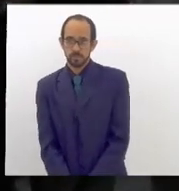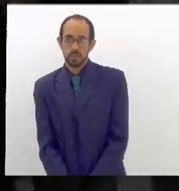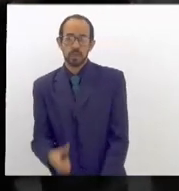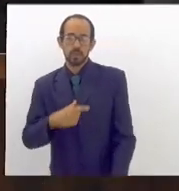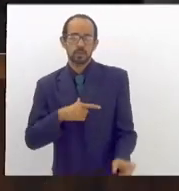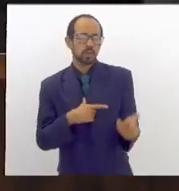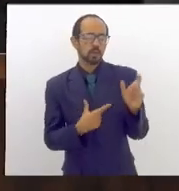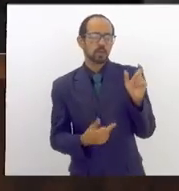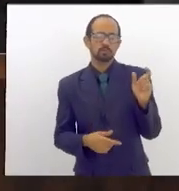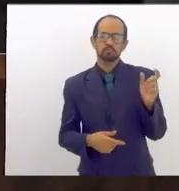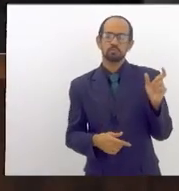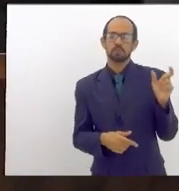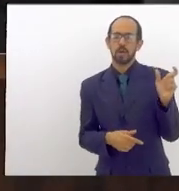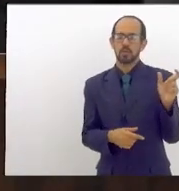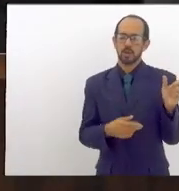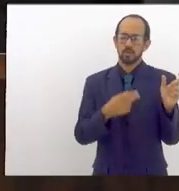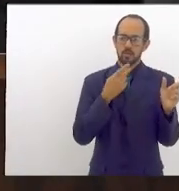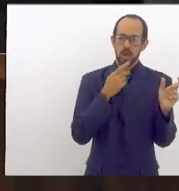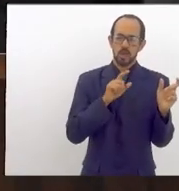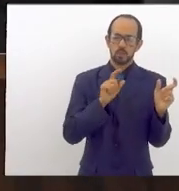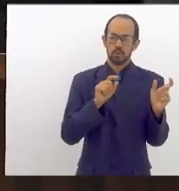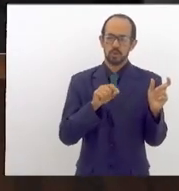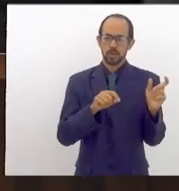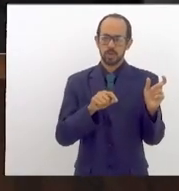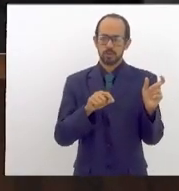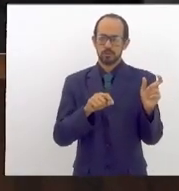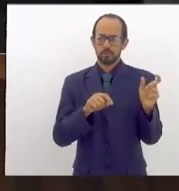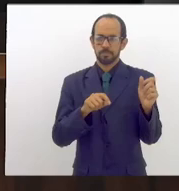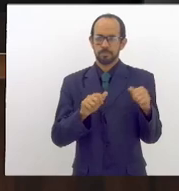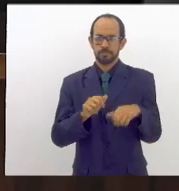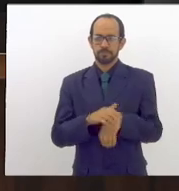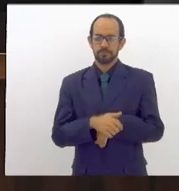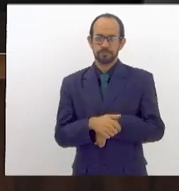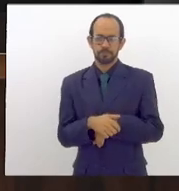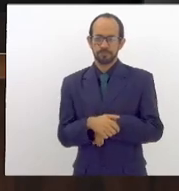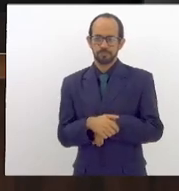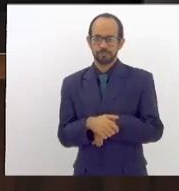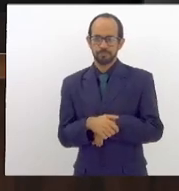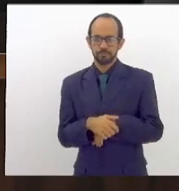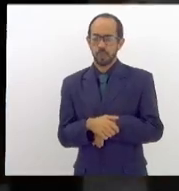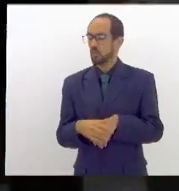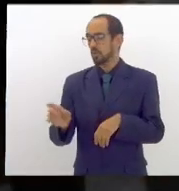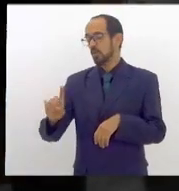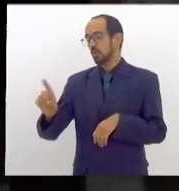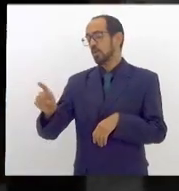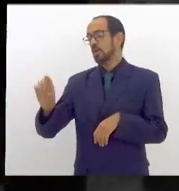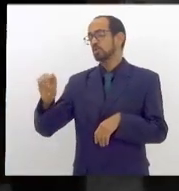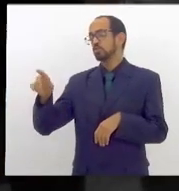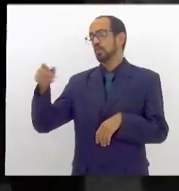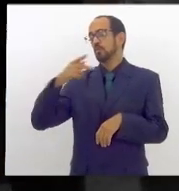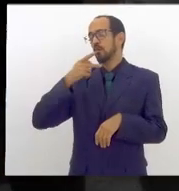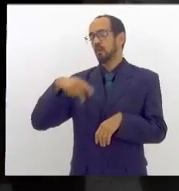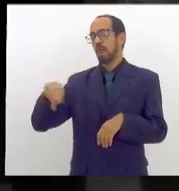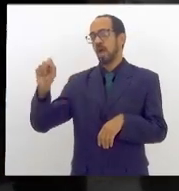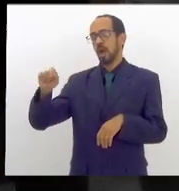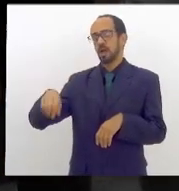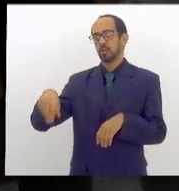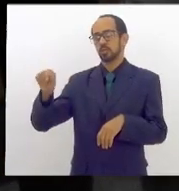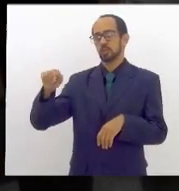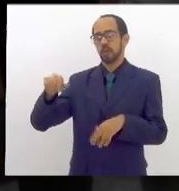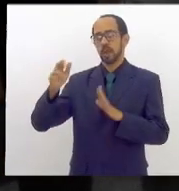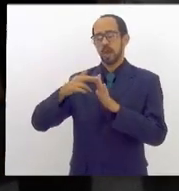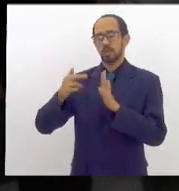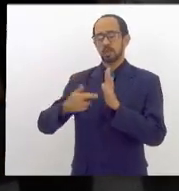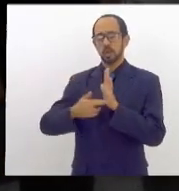o acessórios é só para fazer menção ao relatório do deputado Alexandre